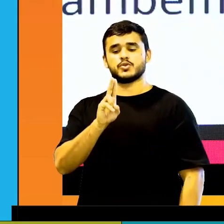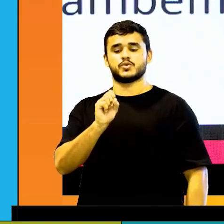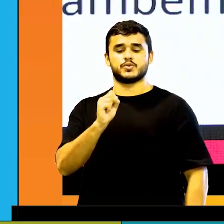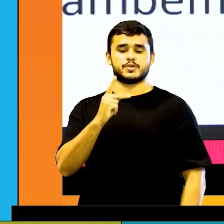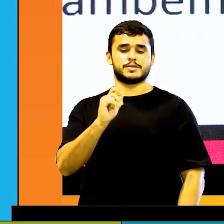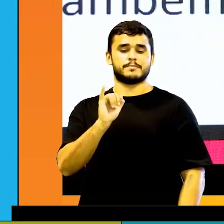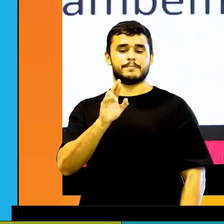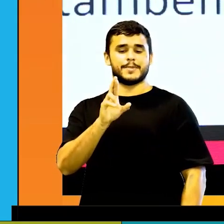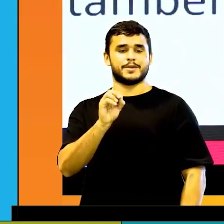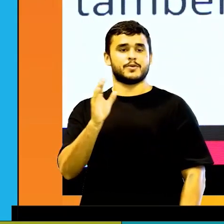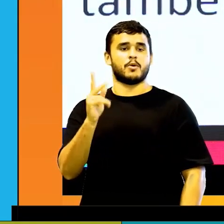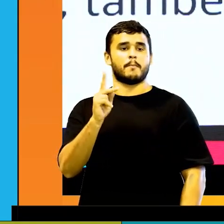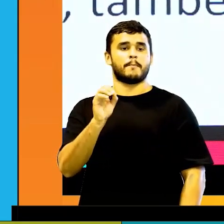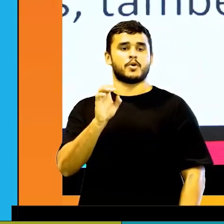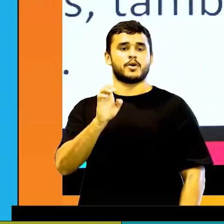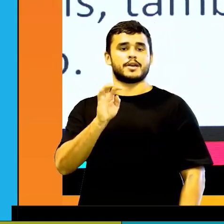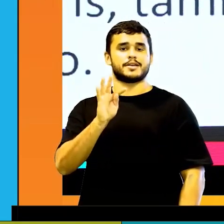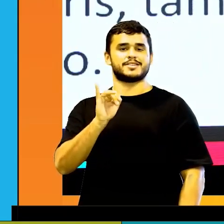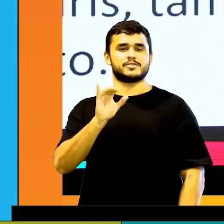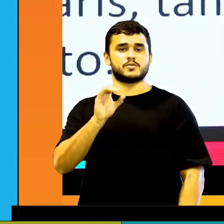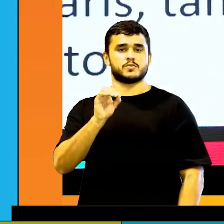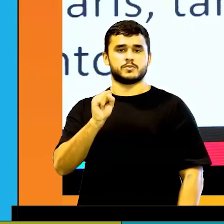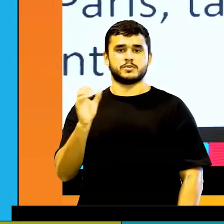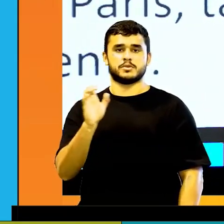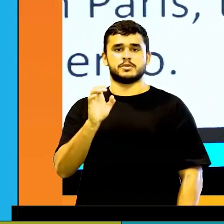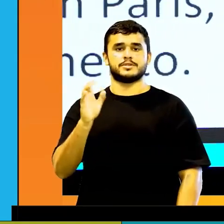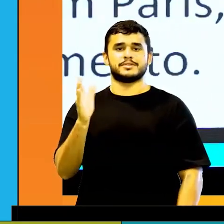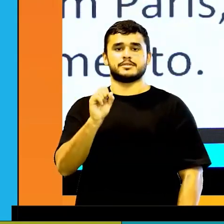Saudades, tá? Em